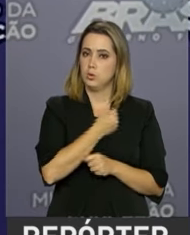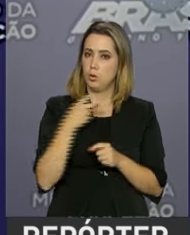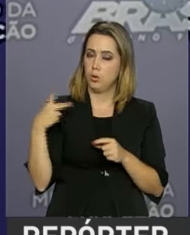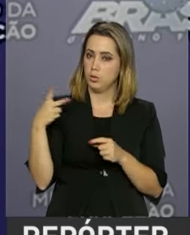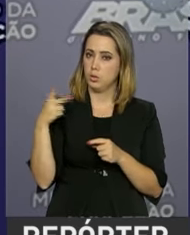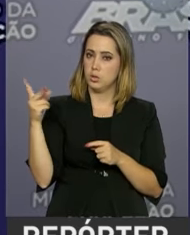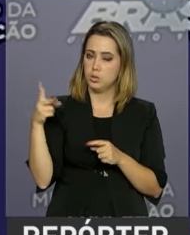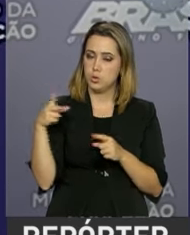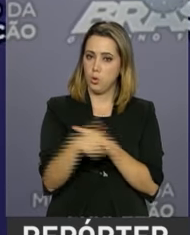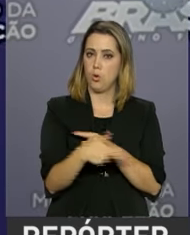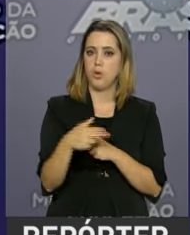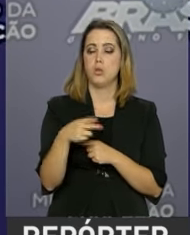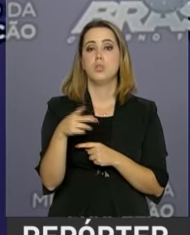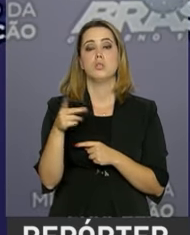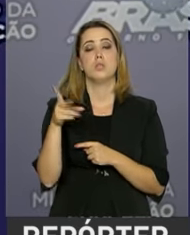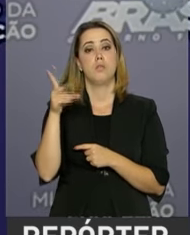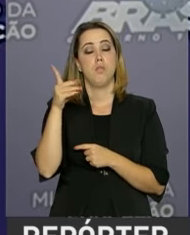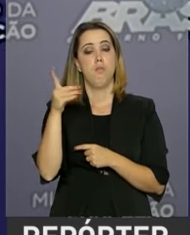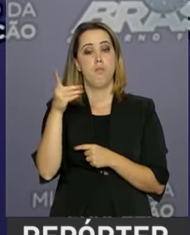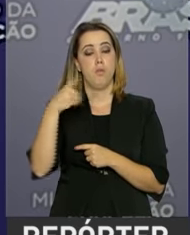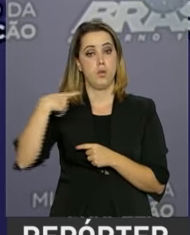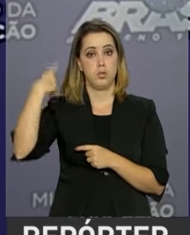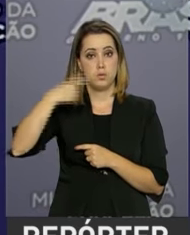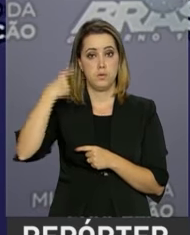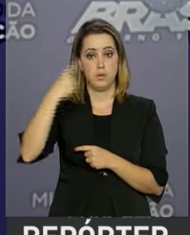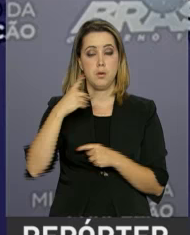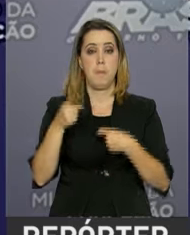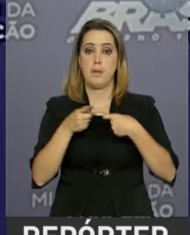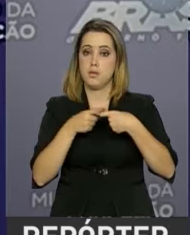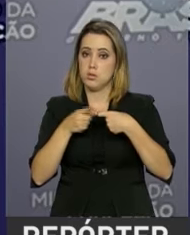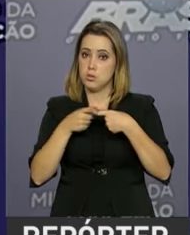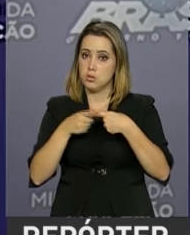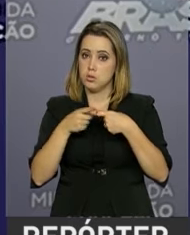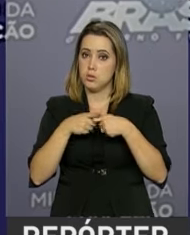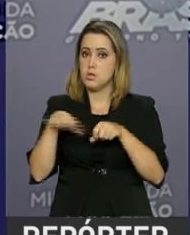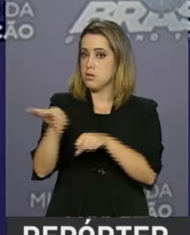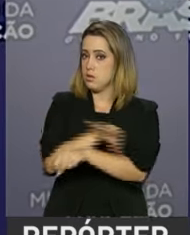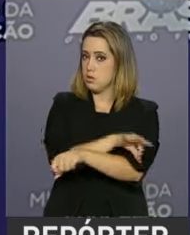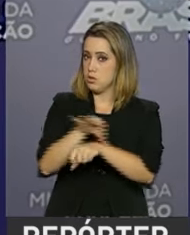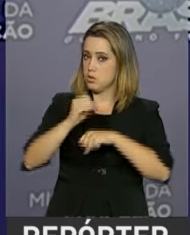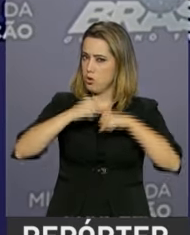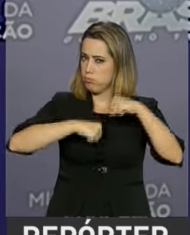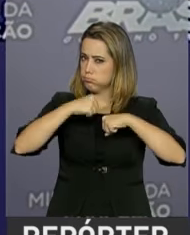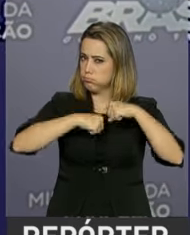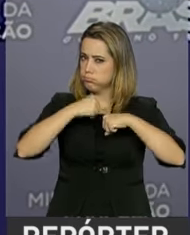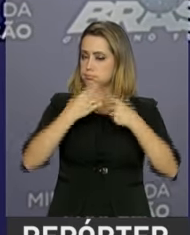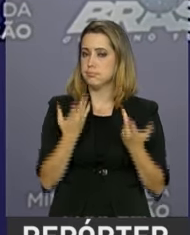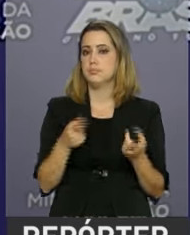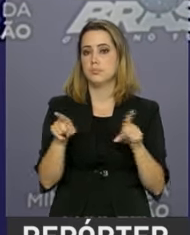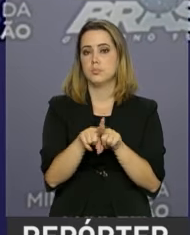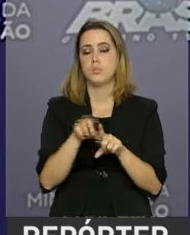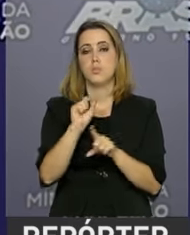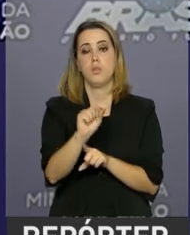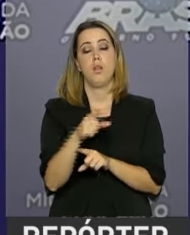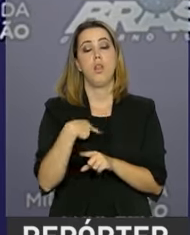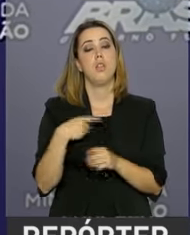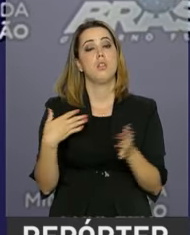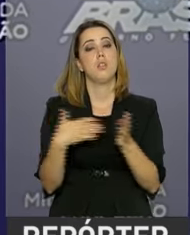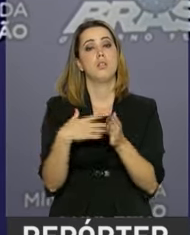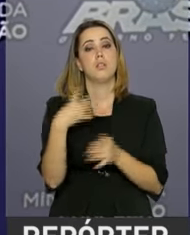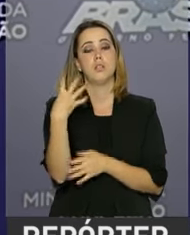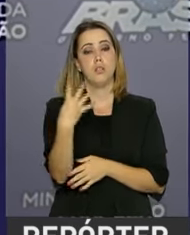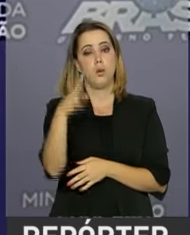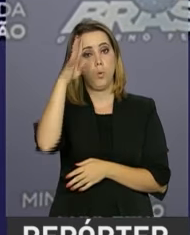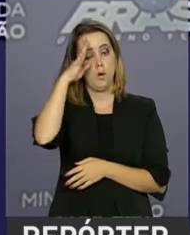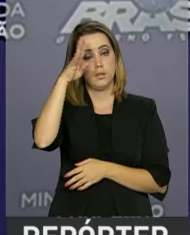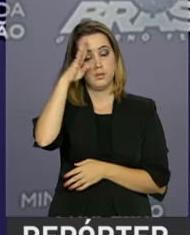Direito, Medicina, Engenharia Mecânica e Mecatrônica. Os candidatos selecionados nesta primeira chamada têm até quarta-feira